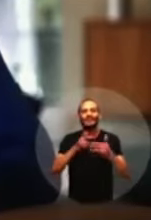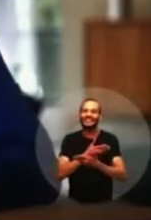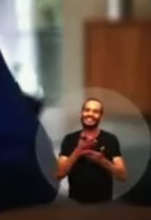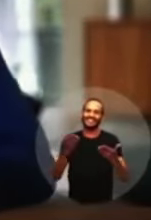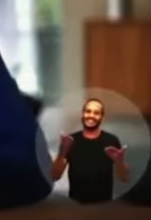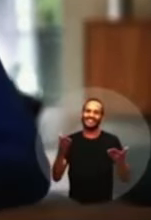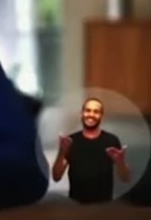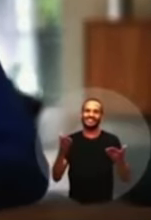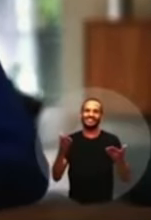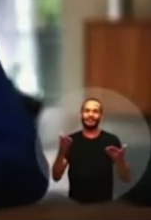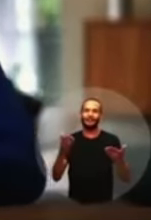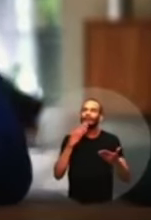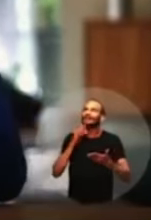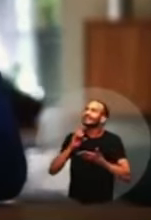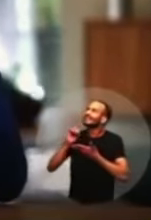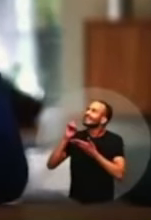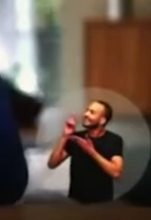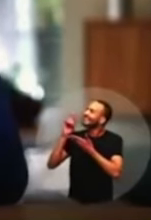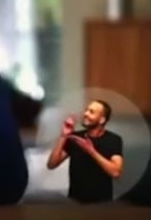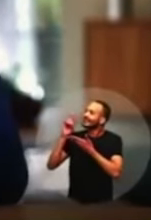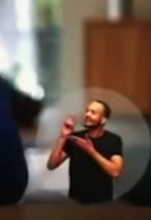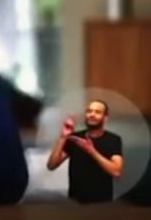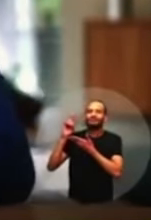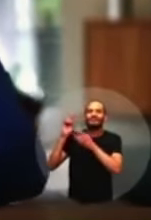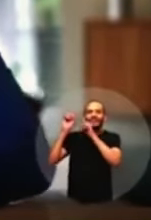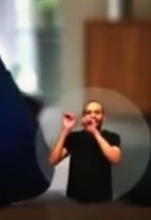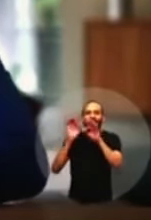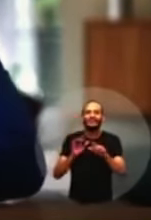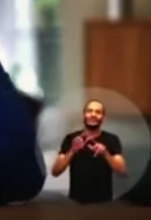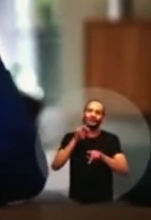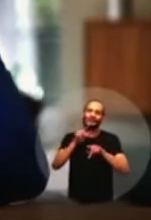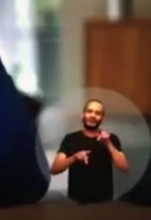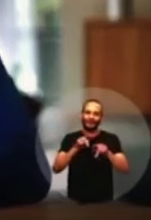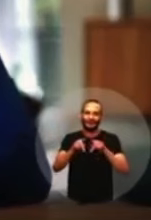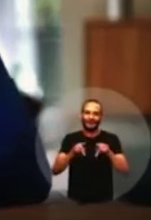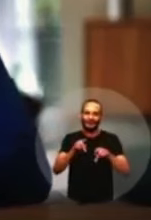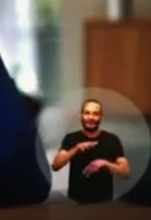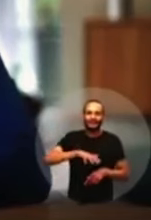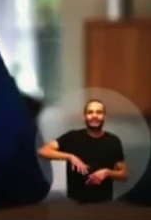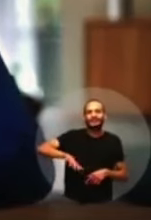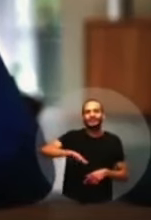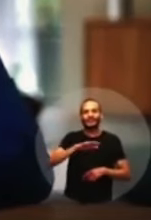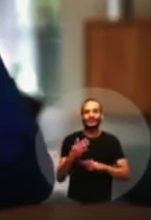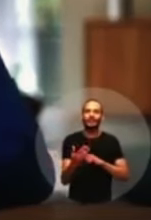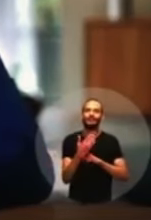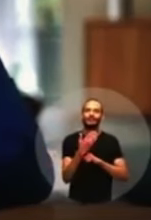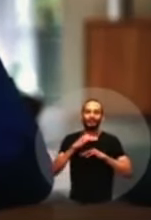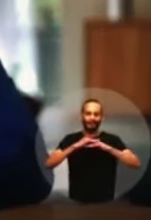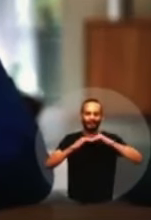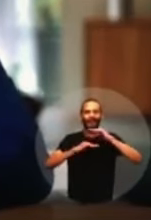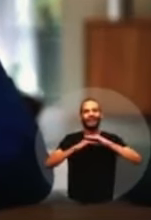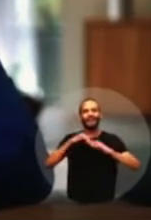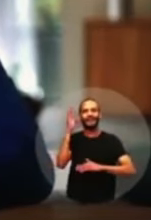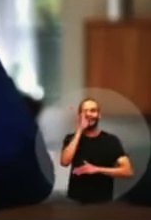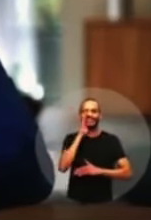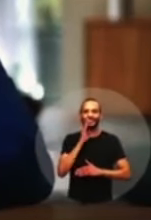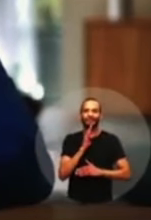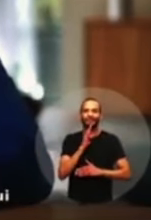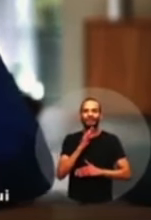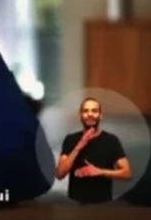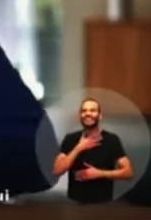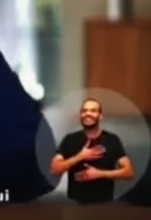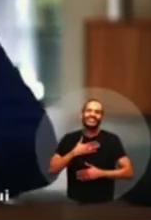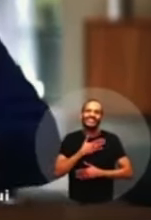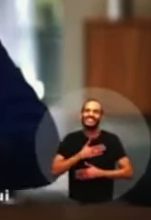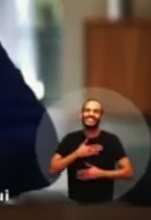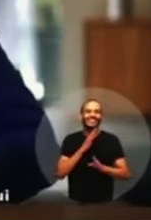amigos e minhas amigas, peço a Deus que ilumine essa nação e nos ajude a reconstruir o Brasil.